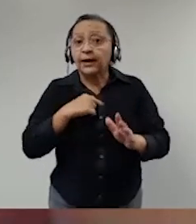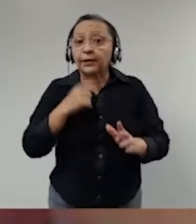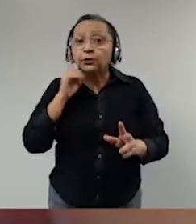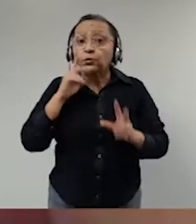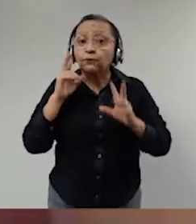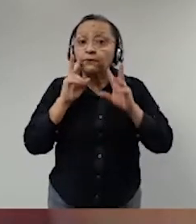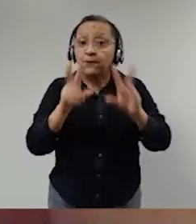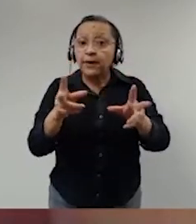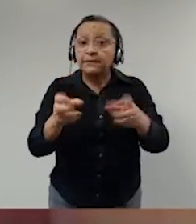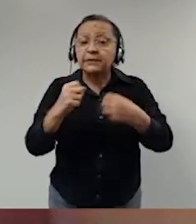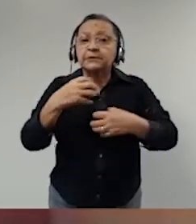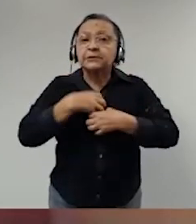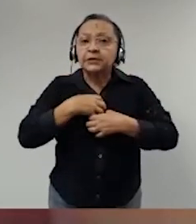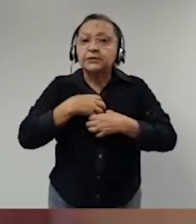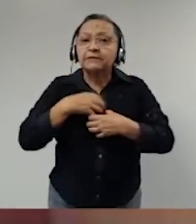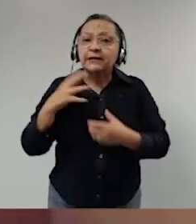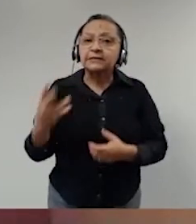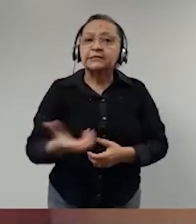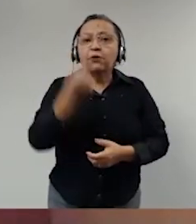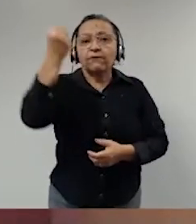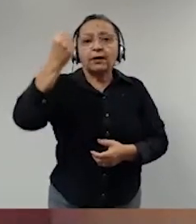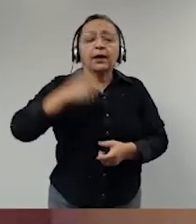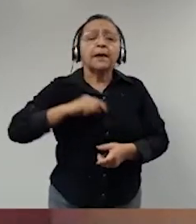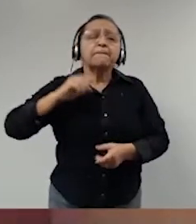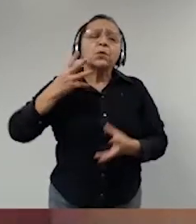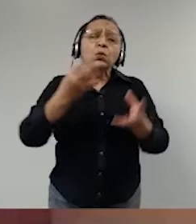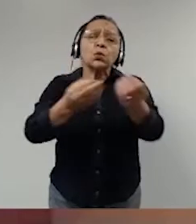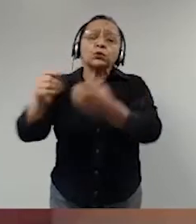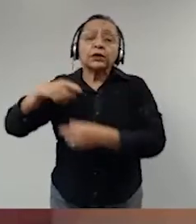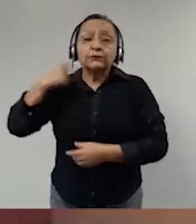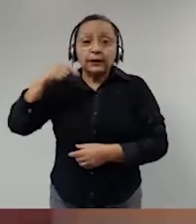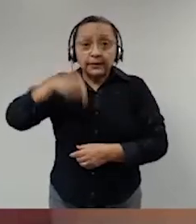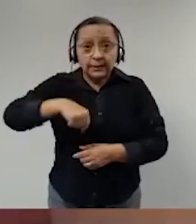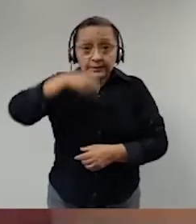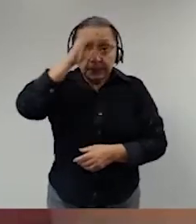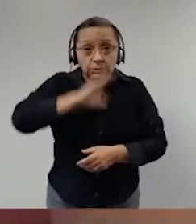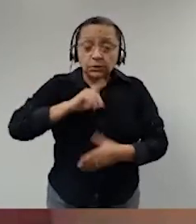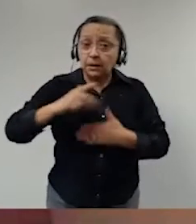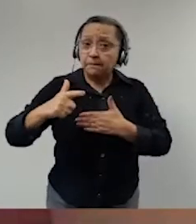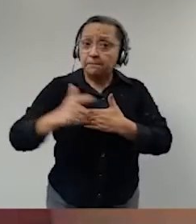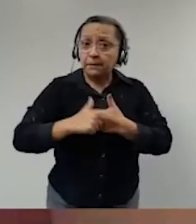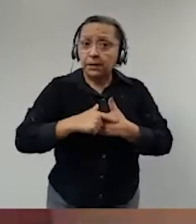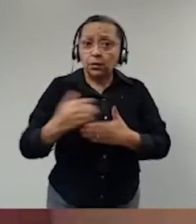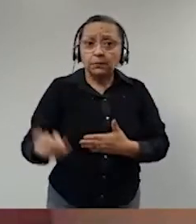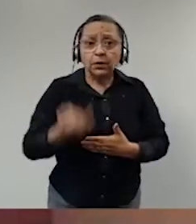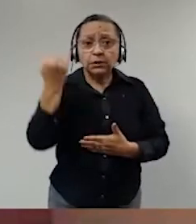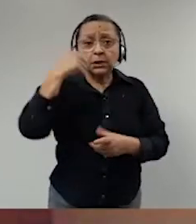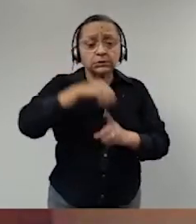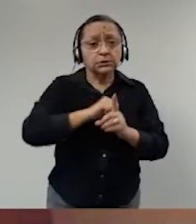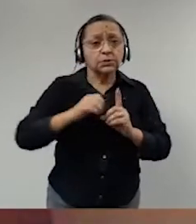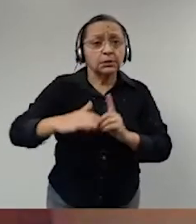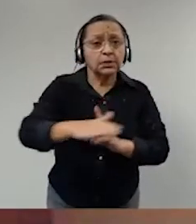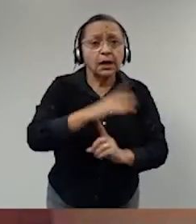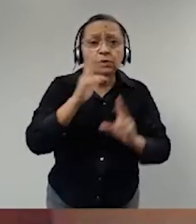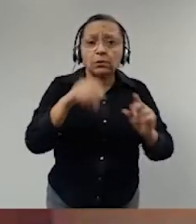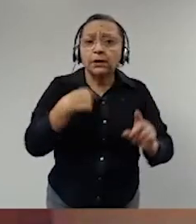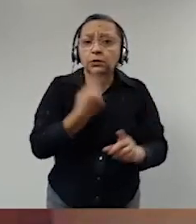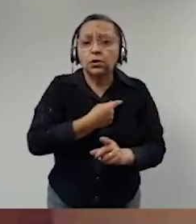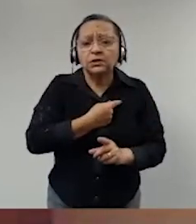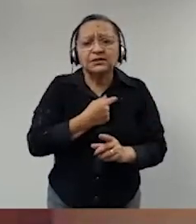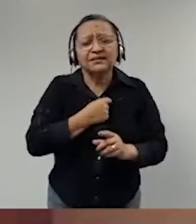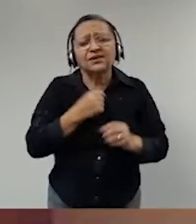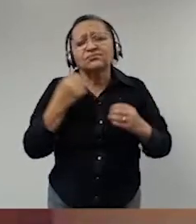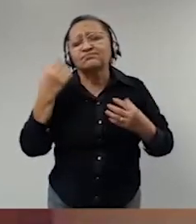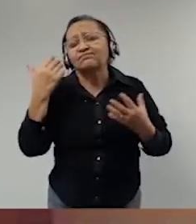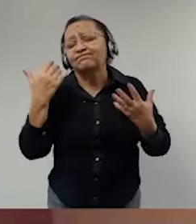de milhares de advogados nesse país, advogados que têm um papel fundamental numa sociedade como a nossa, tão injusta e